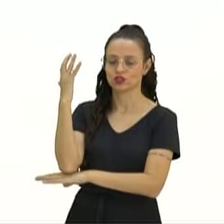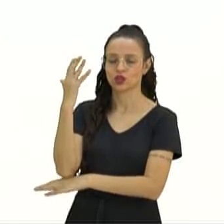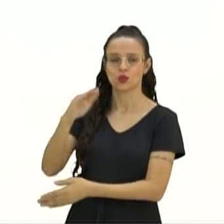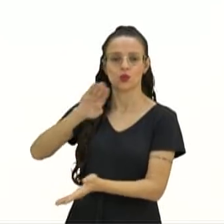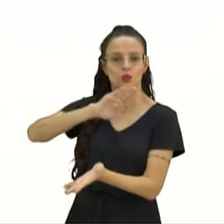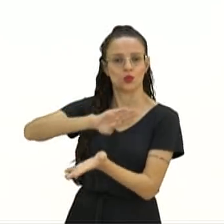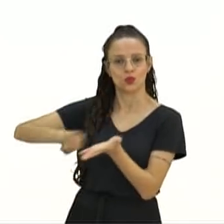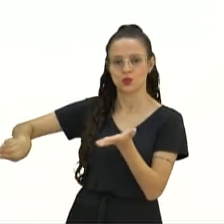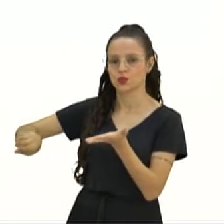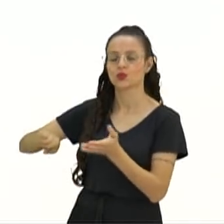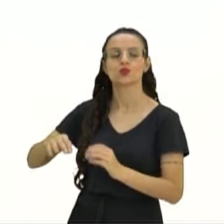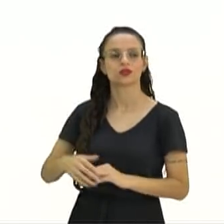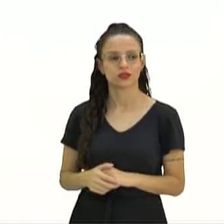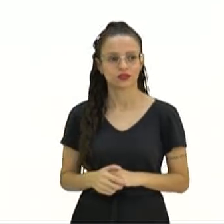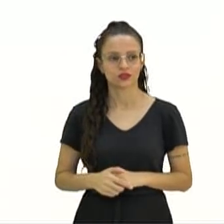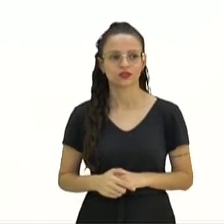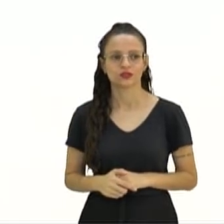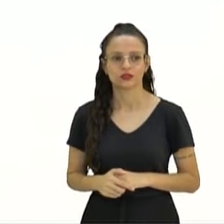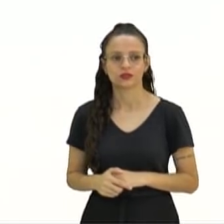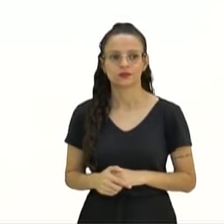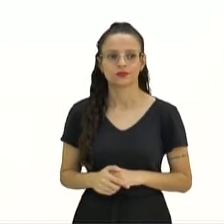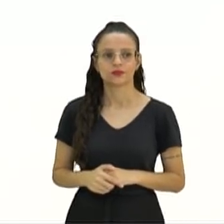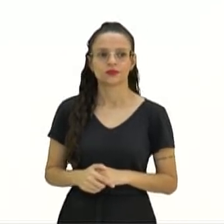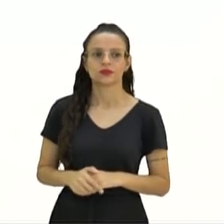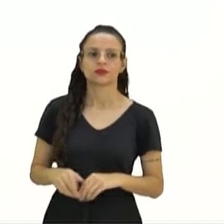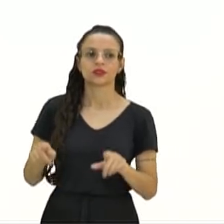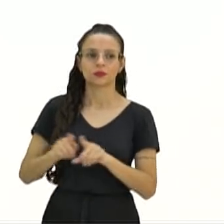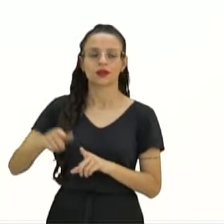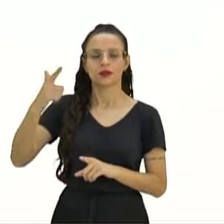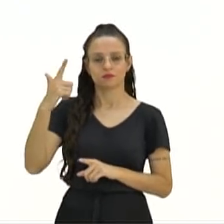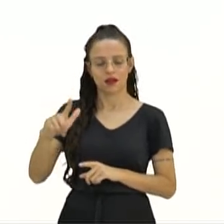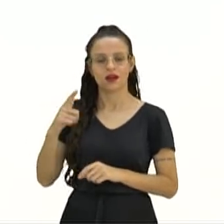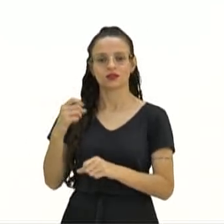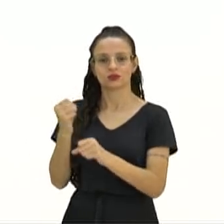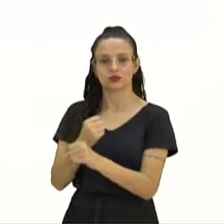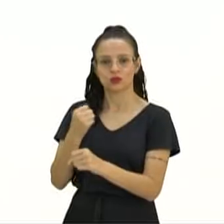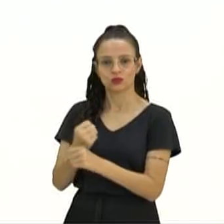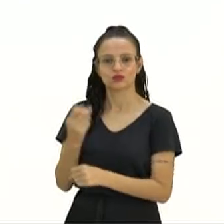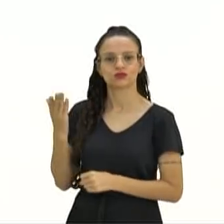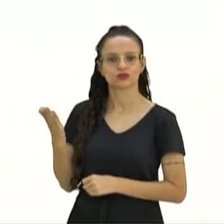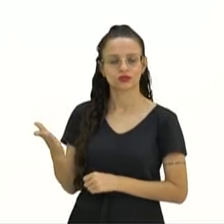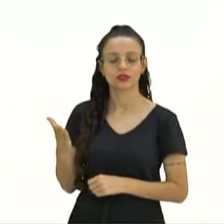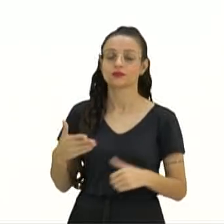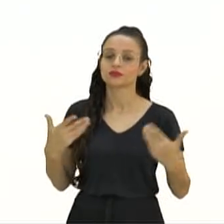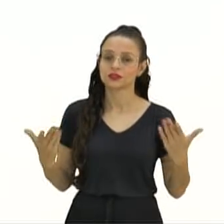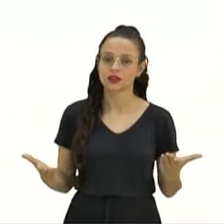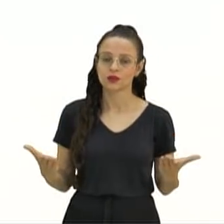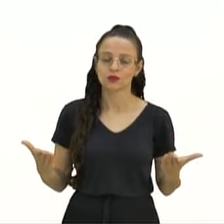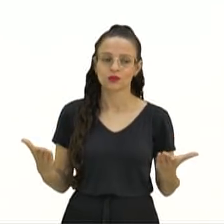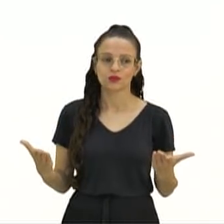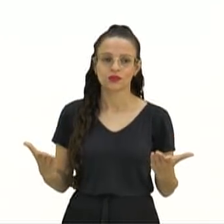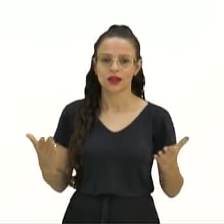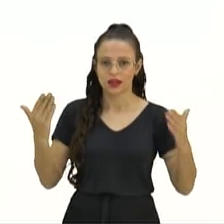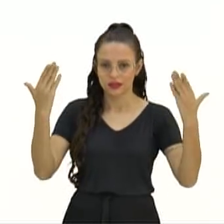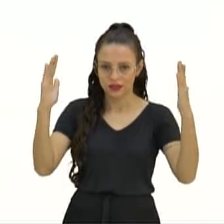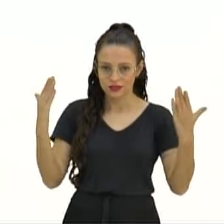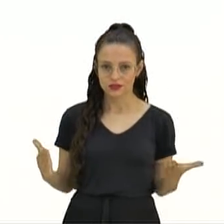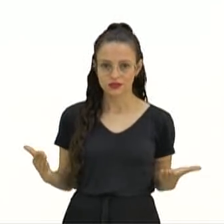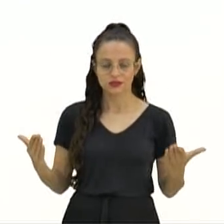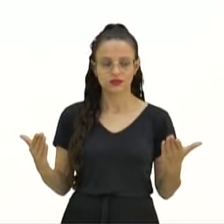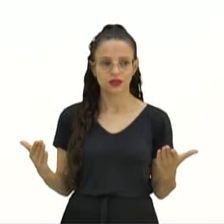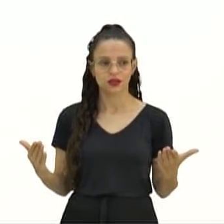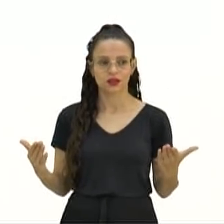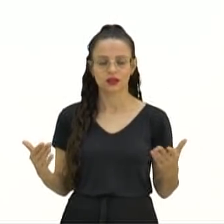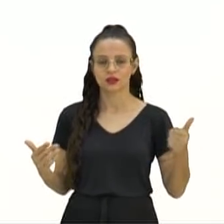área onde originalmente estava toda coberta, e mais construções ali. Ou seja, se eu analisar aqui,